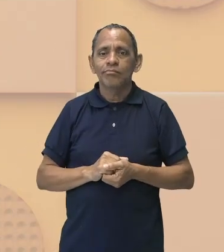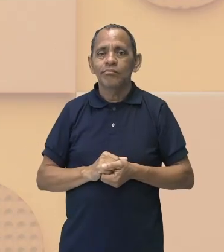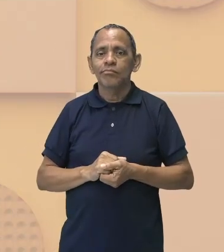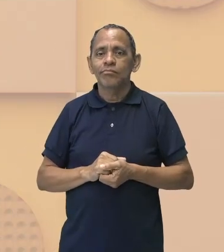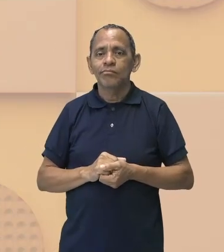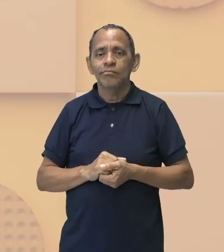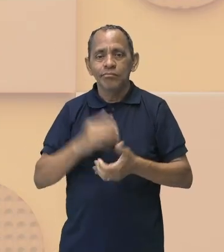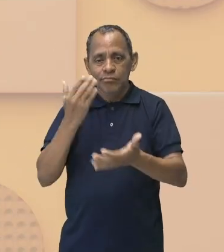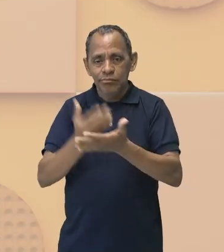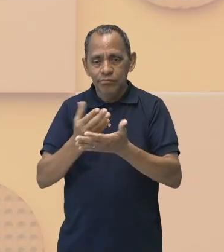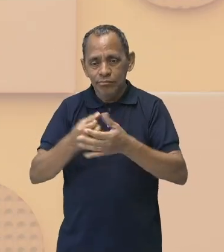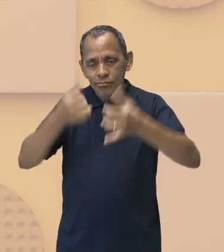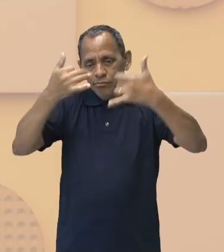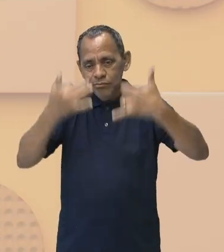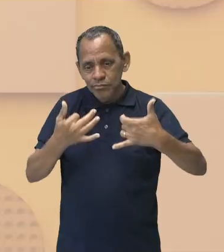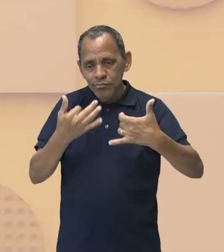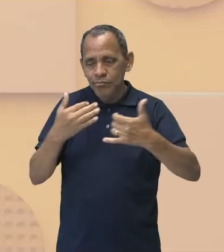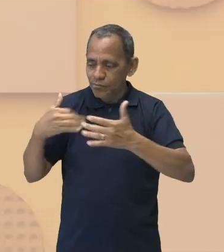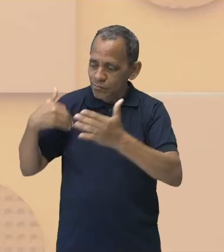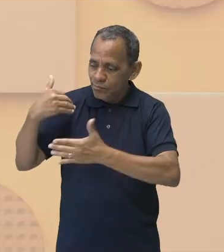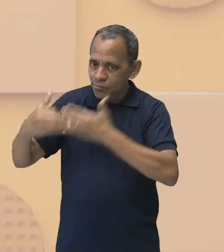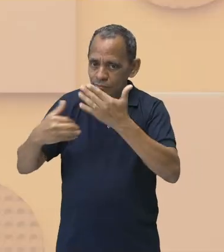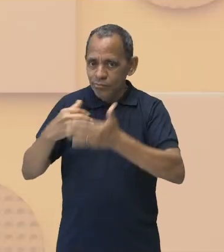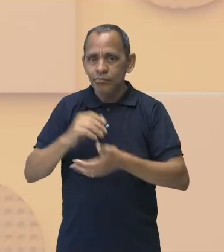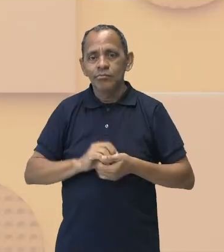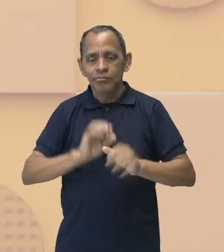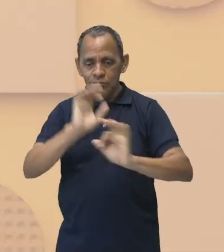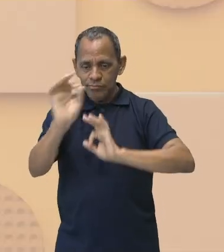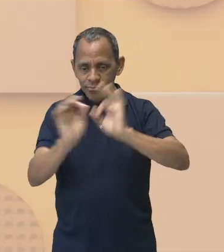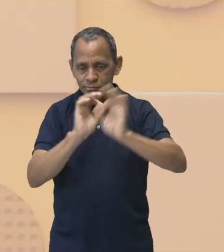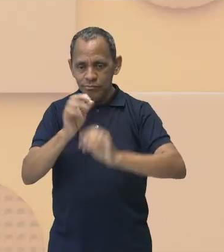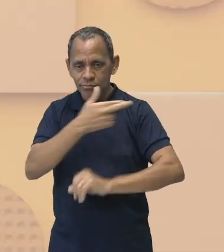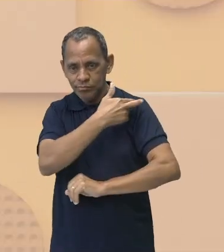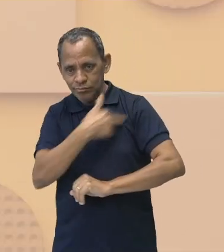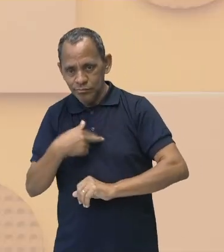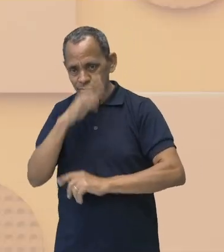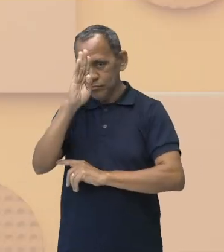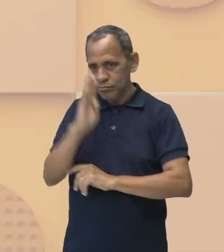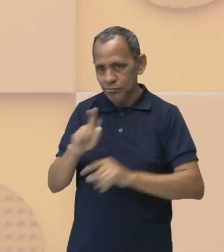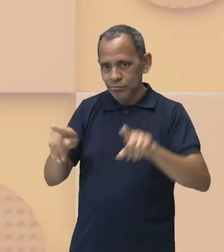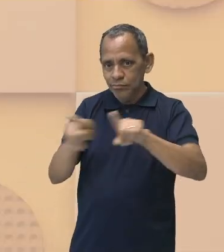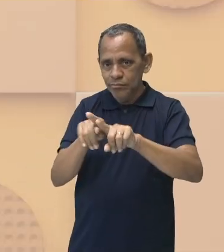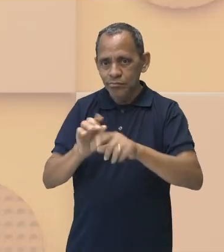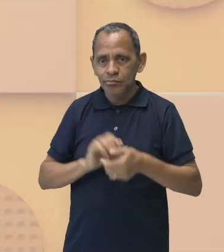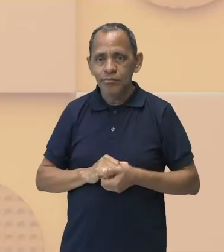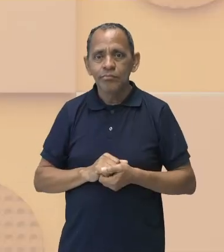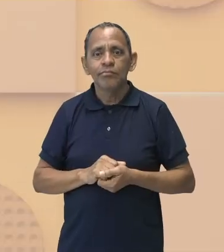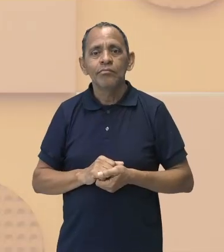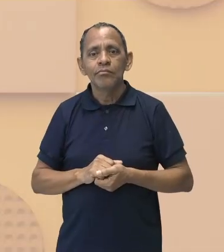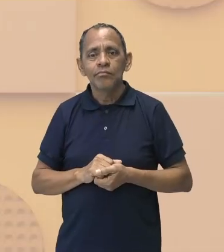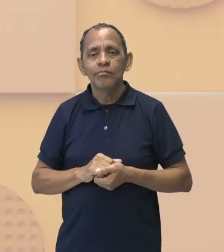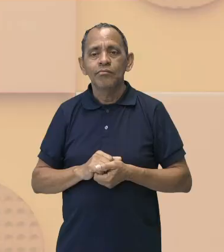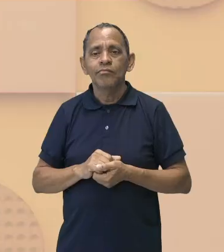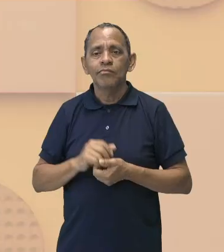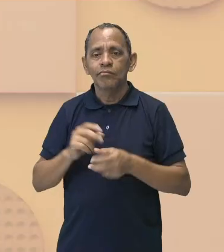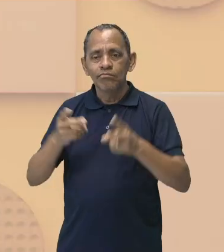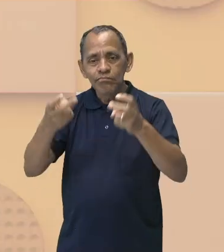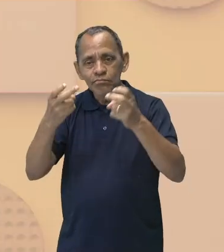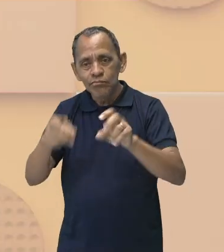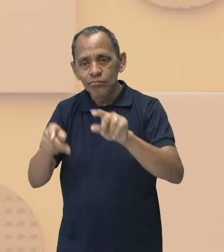aula falou sobre o processo de implementação da República no Brasil. Vocês observaram, né, que foi um